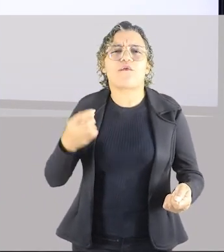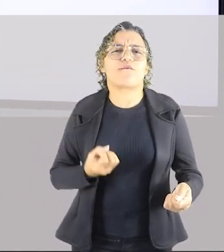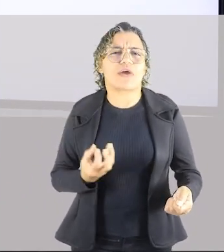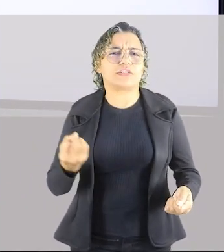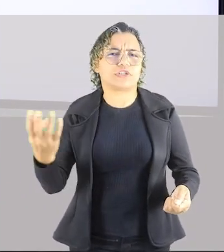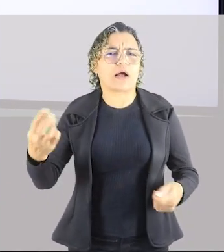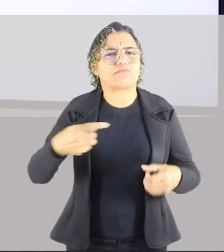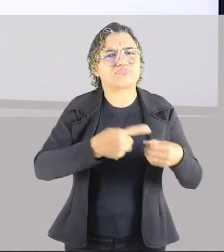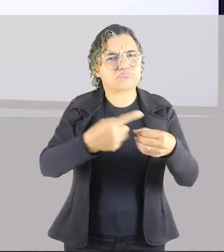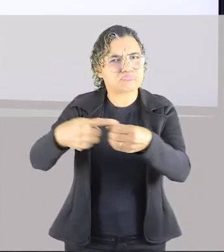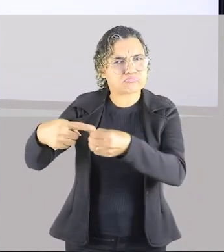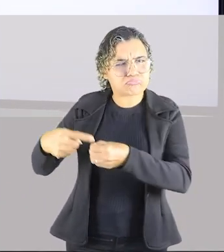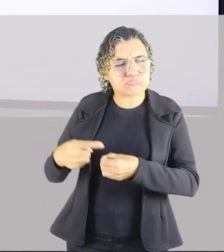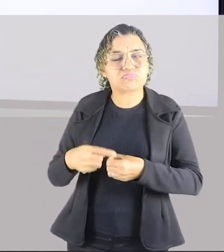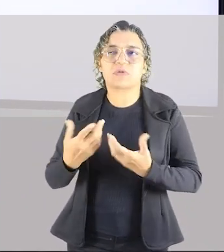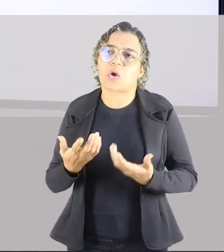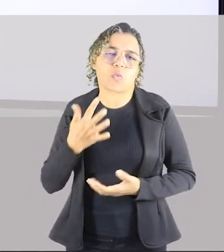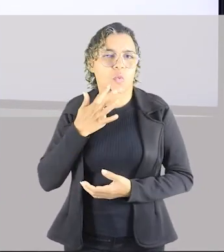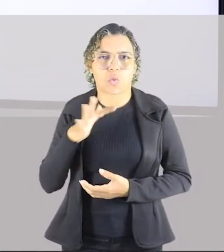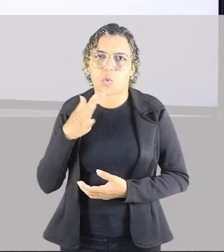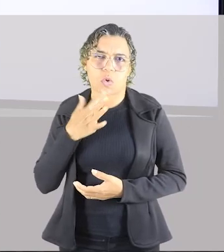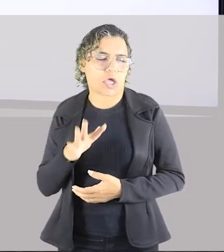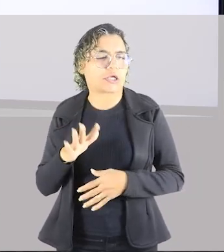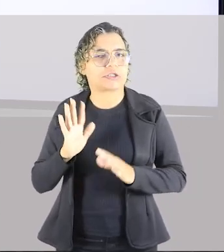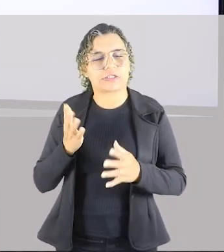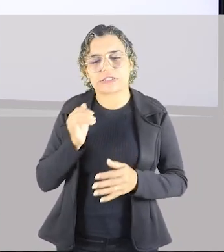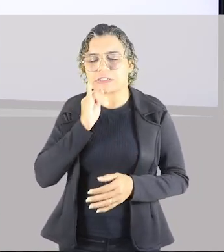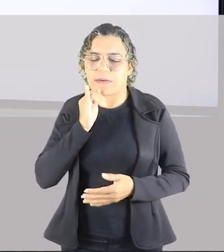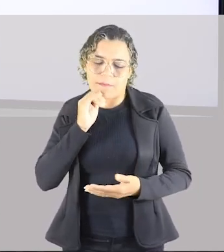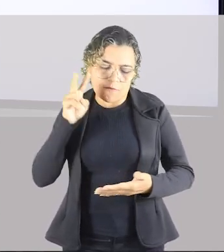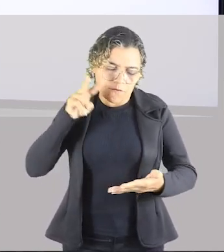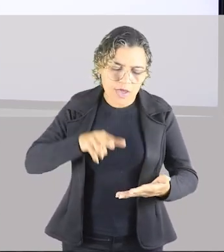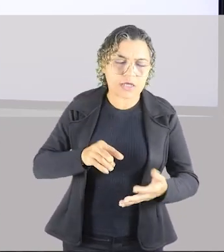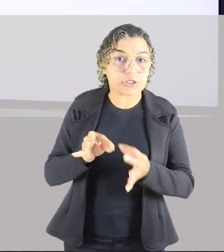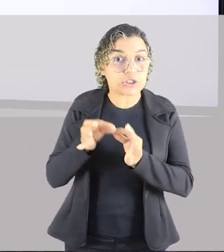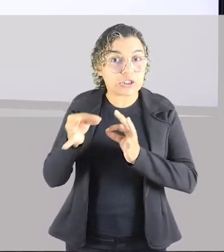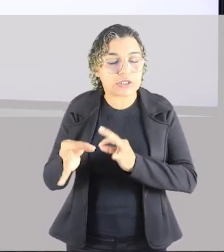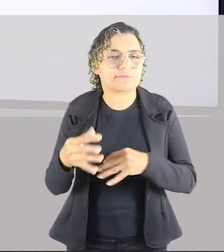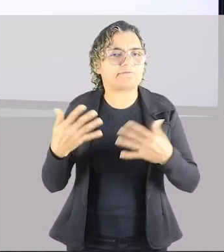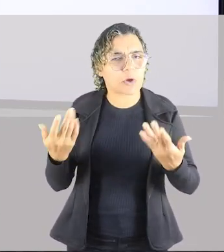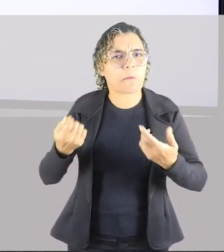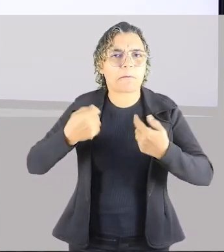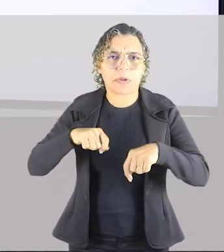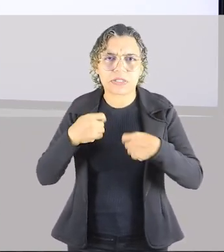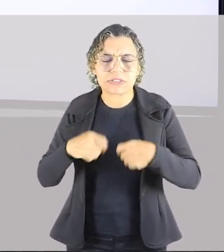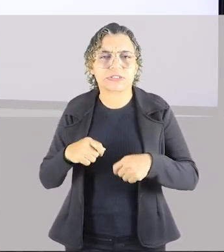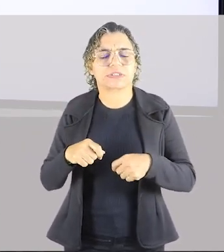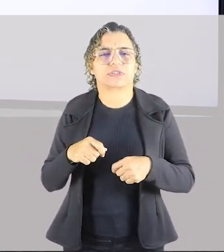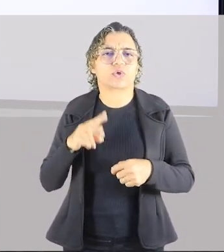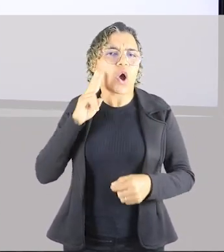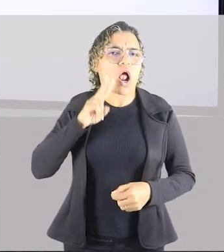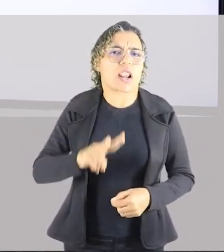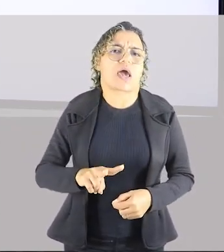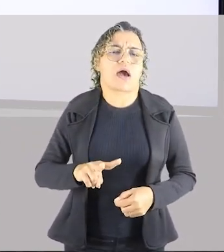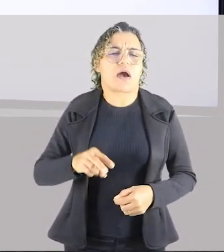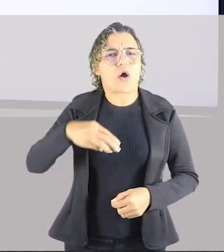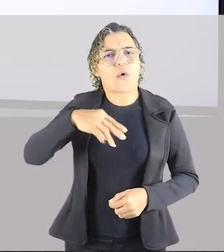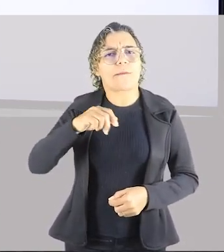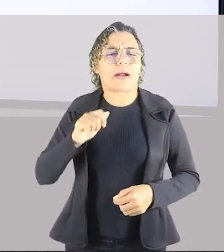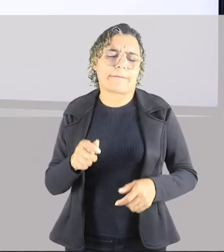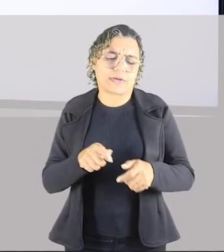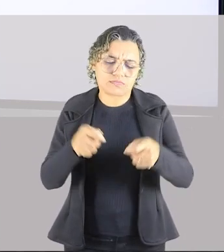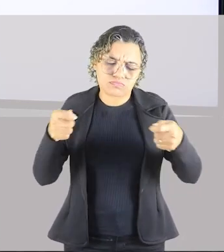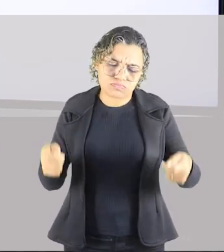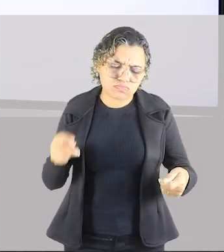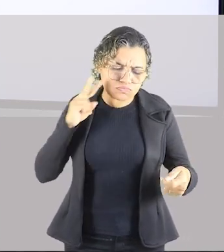cidades maranhenses, e eu não conheço, vou olhando o mapa, não sei a distância. Então eu preciso de um mapa. E aí eu vou olhar o mapa, ele vai me